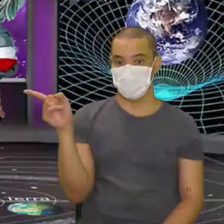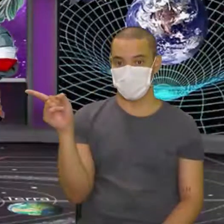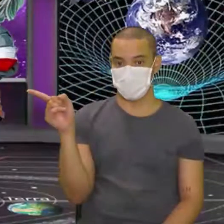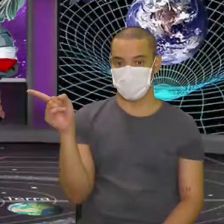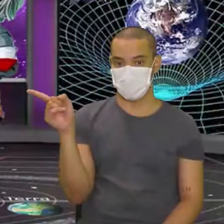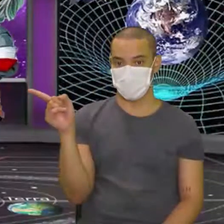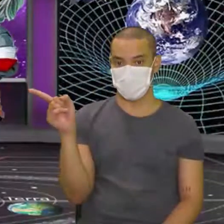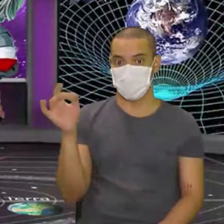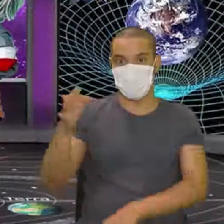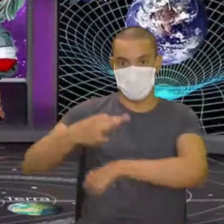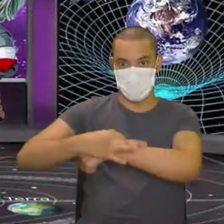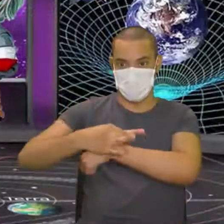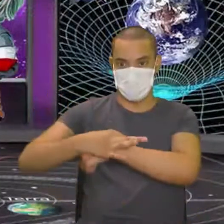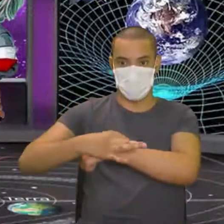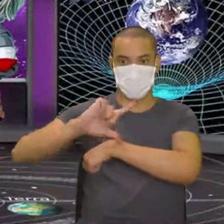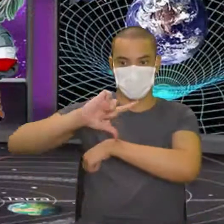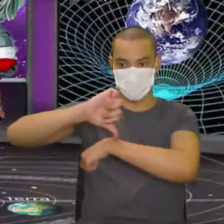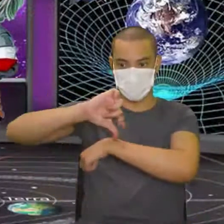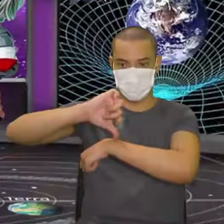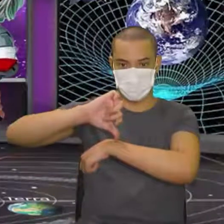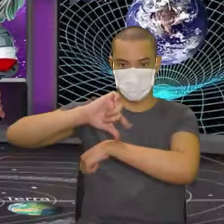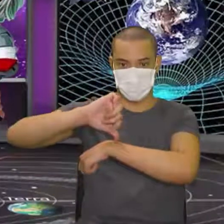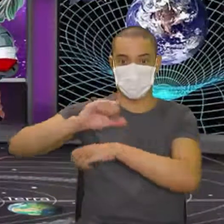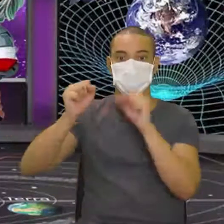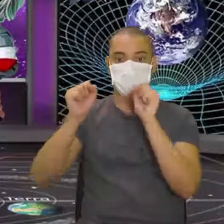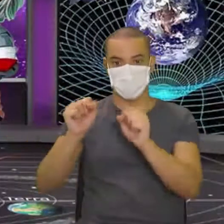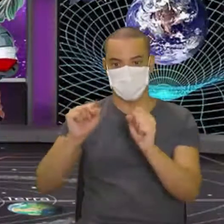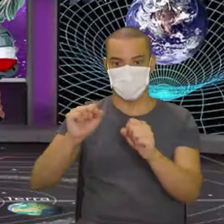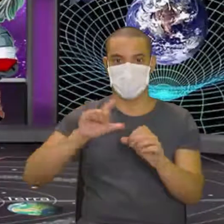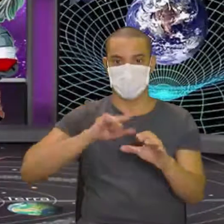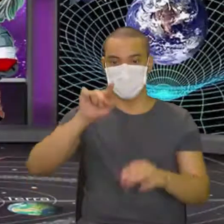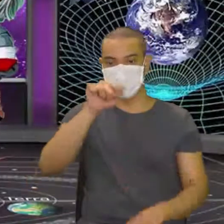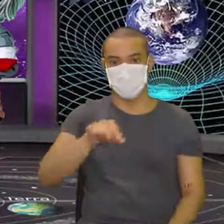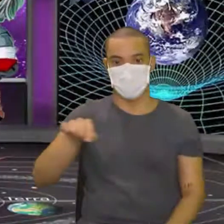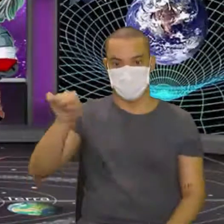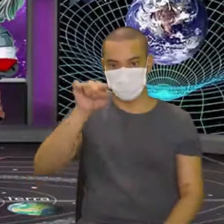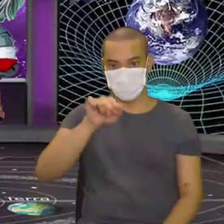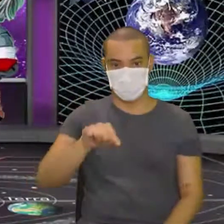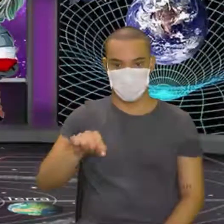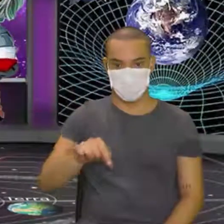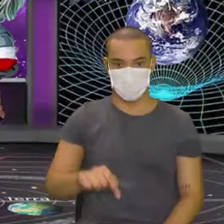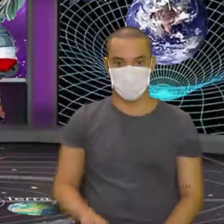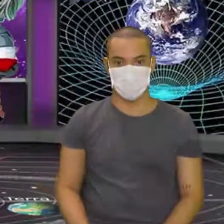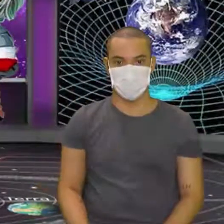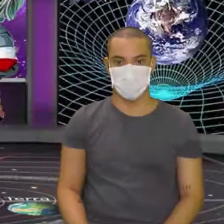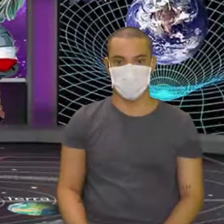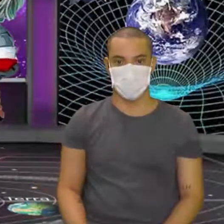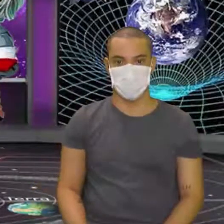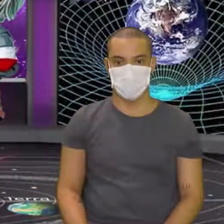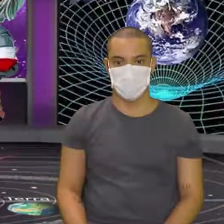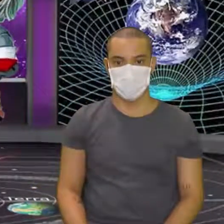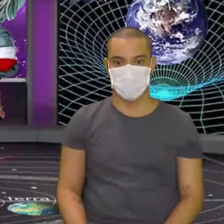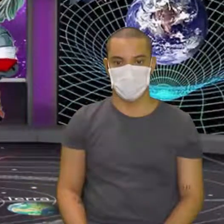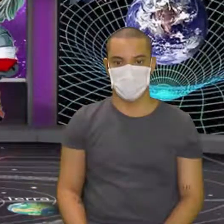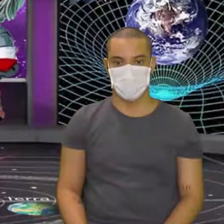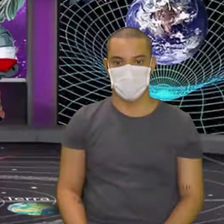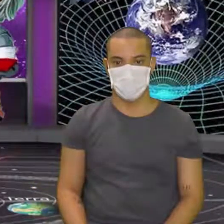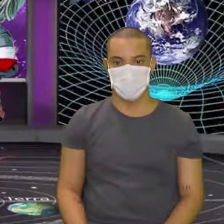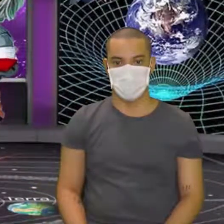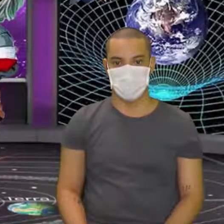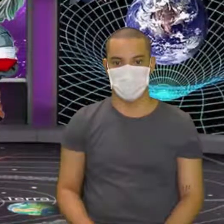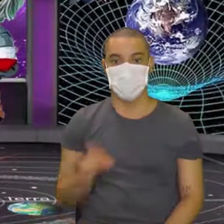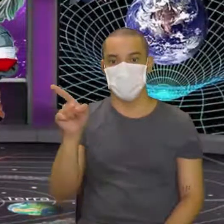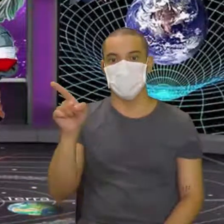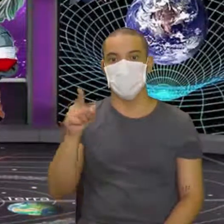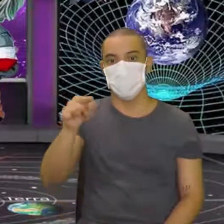relógio, ele pode ser uma espira, certo? Se a minha corrente, ela está percorrendo esse sentido aqui